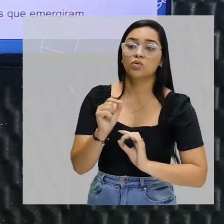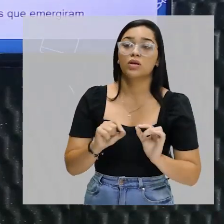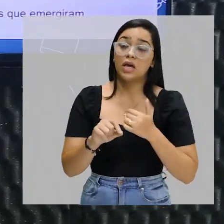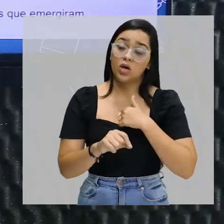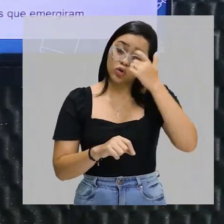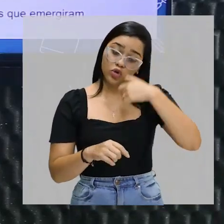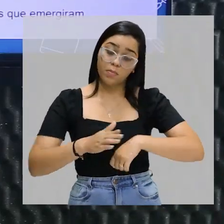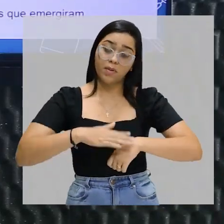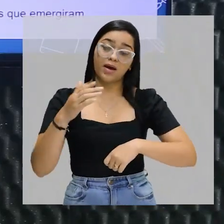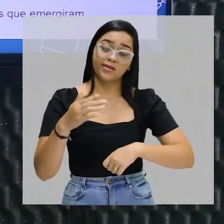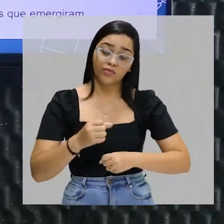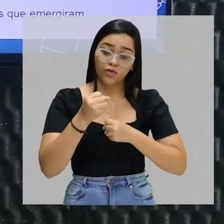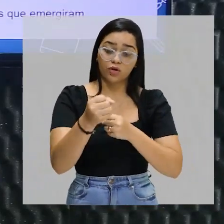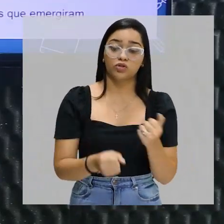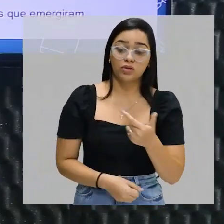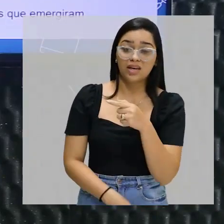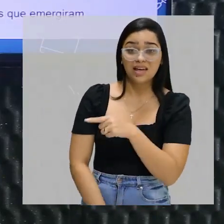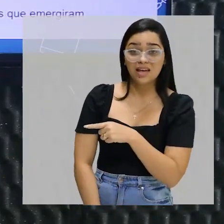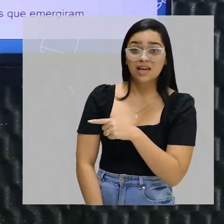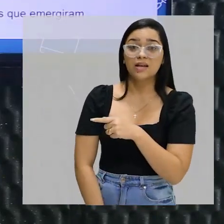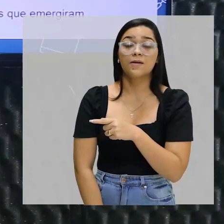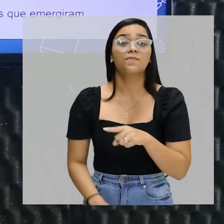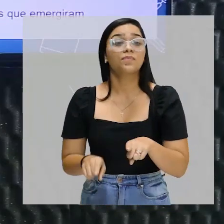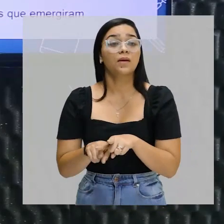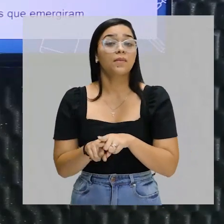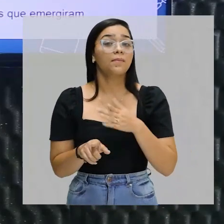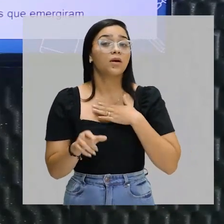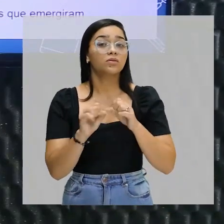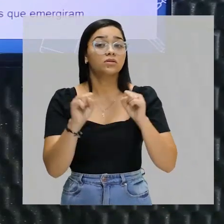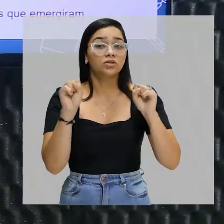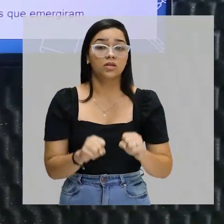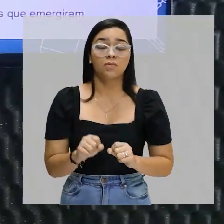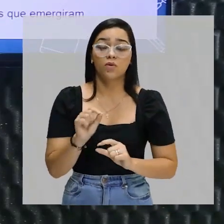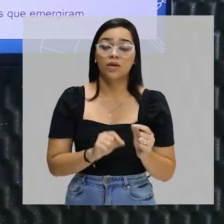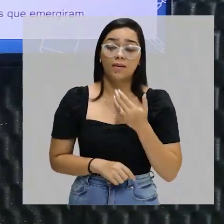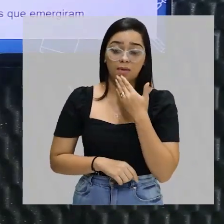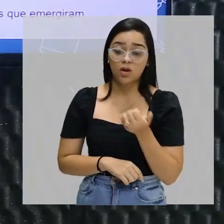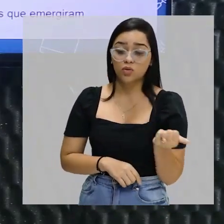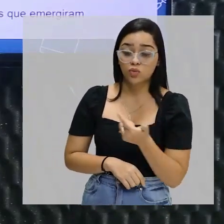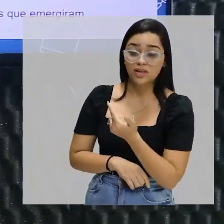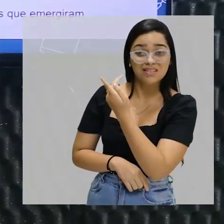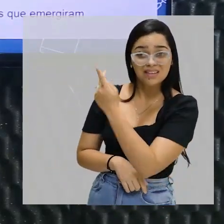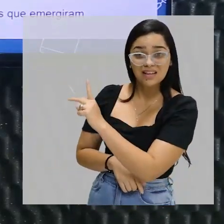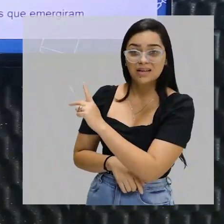eu sou mais forte do que meu adversário e principalmente que o meu sistema é melhor do que o sistema do adversário